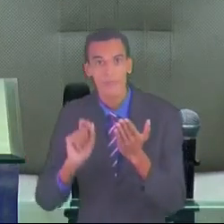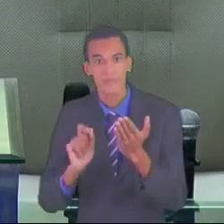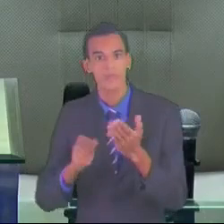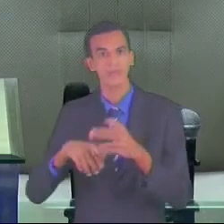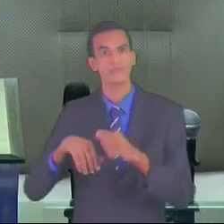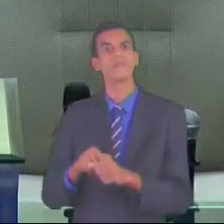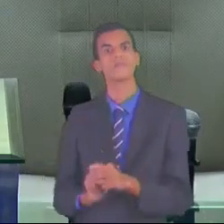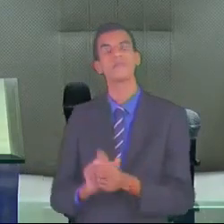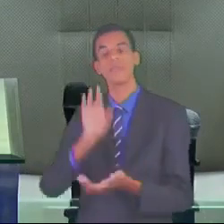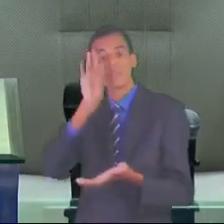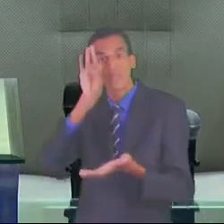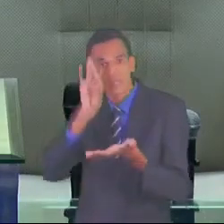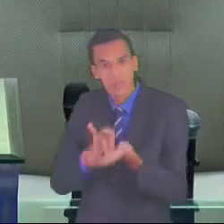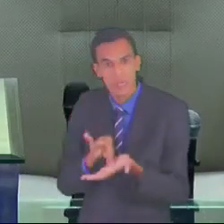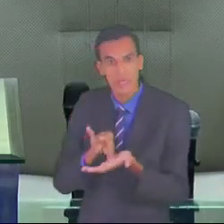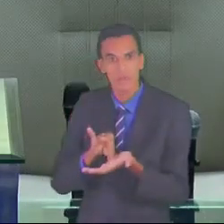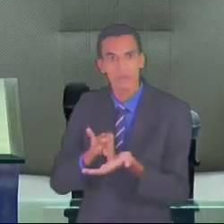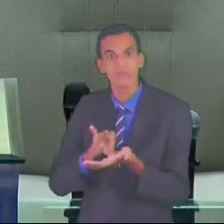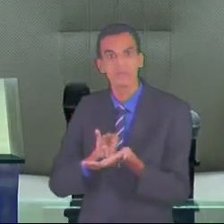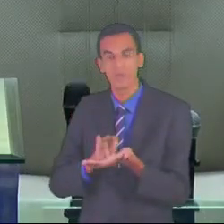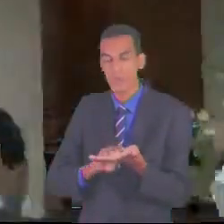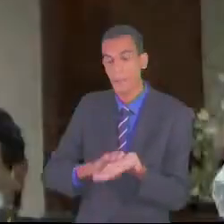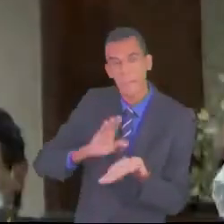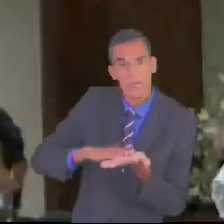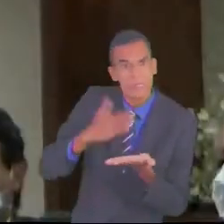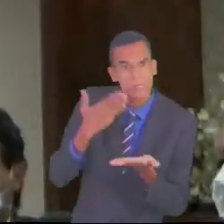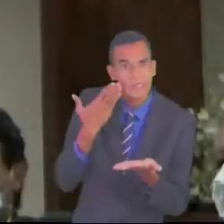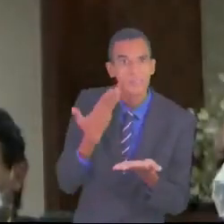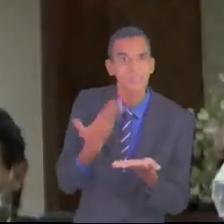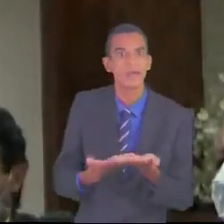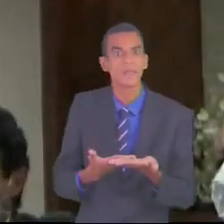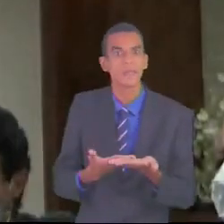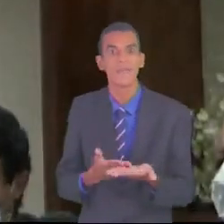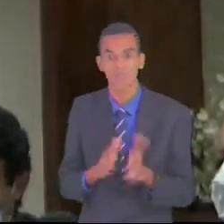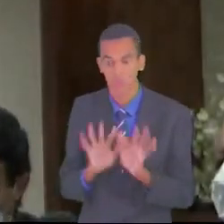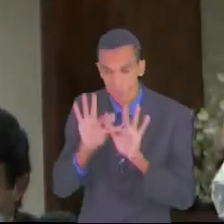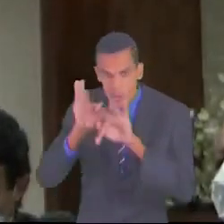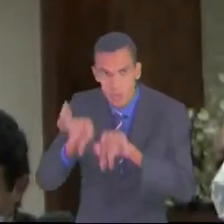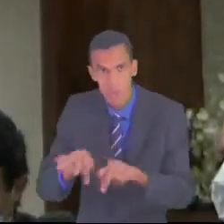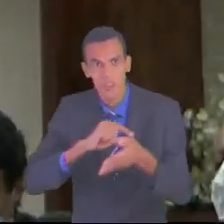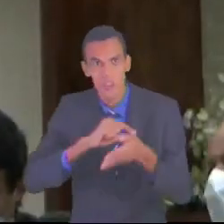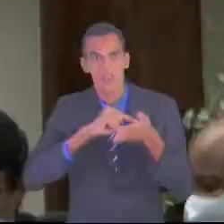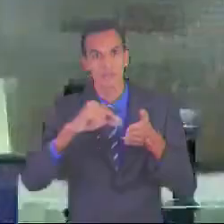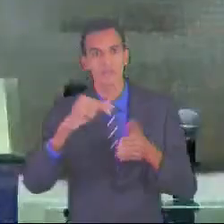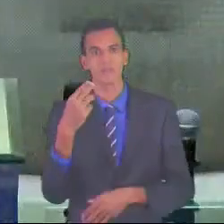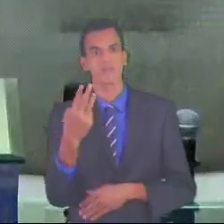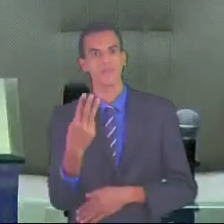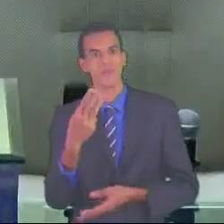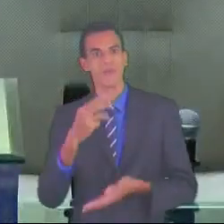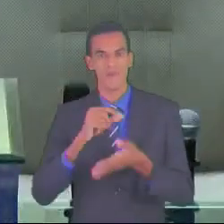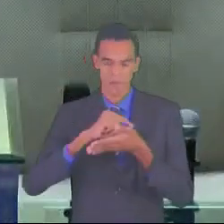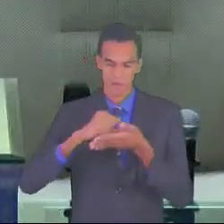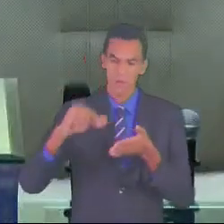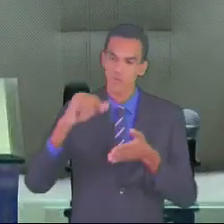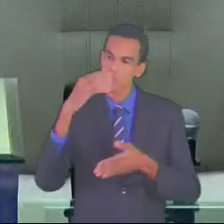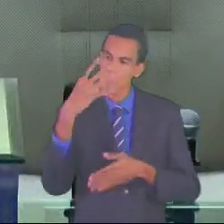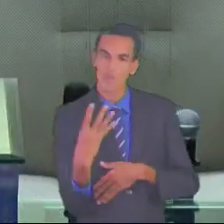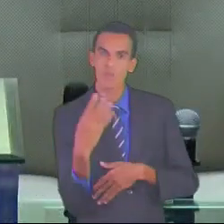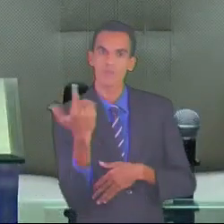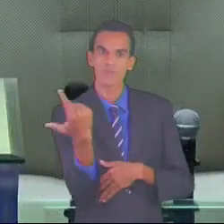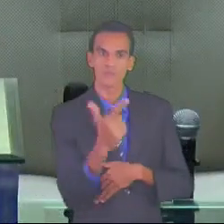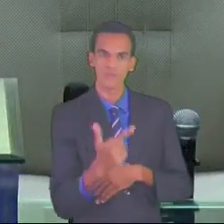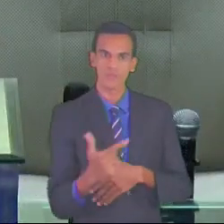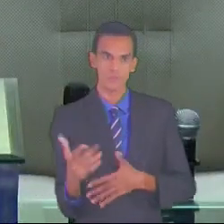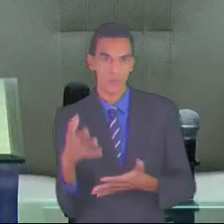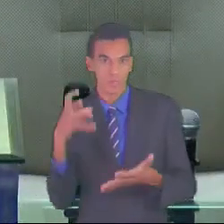porque grandes intérpretes dizem que o final do versículo 3 e o versículo 4 não se encontram nos melhores